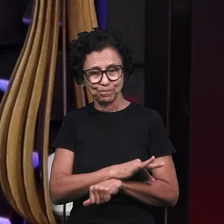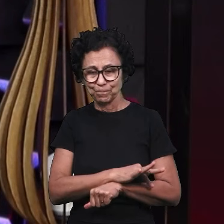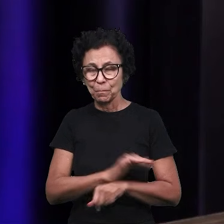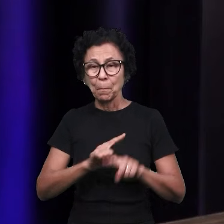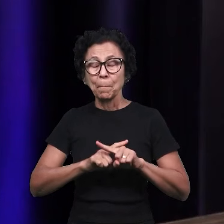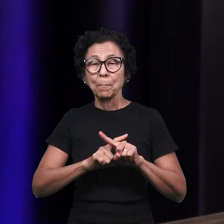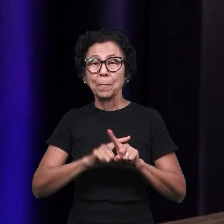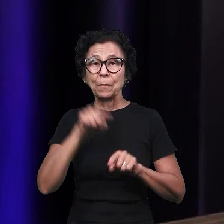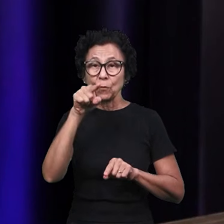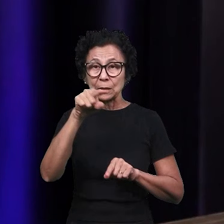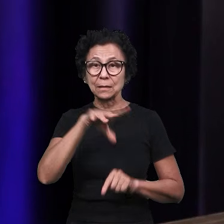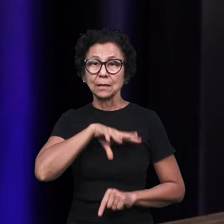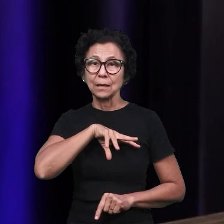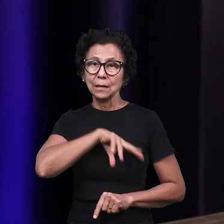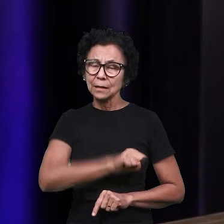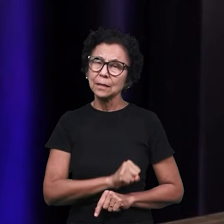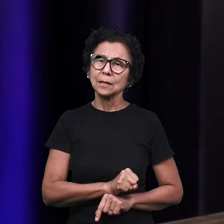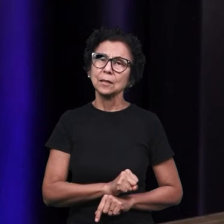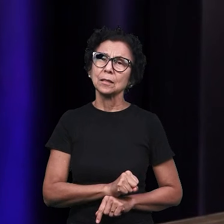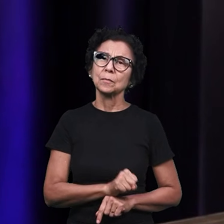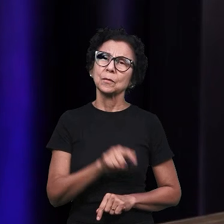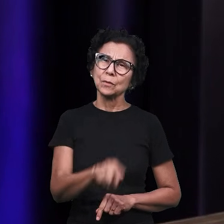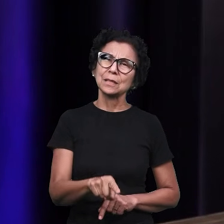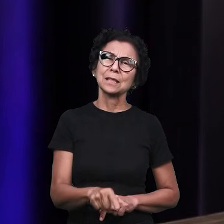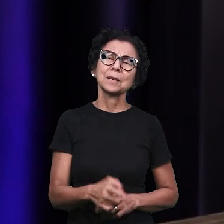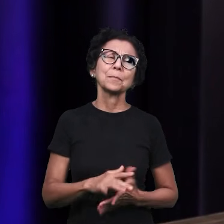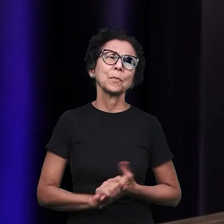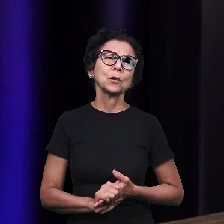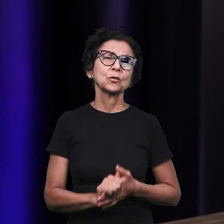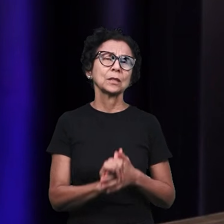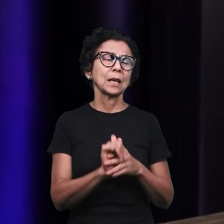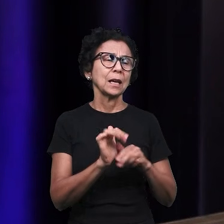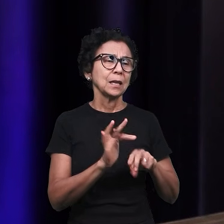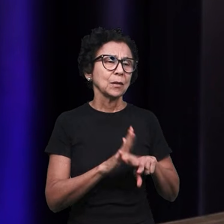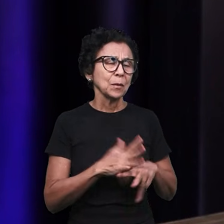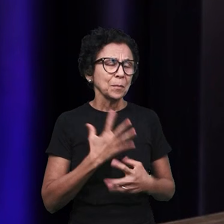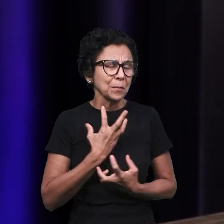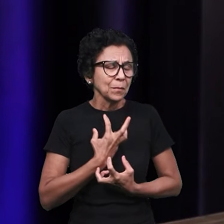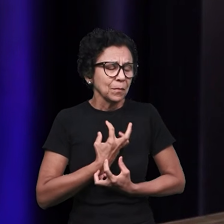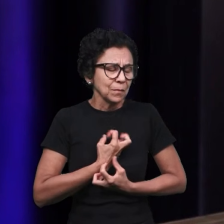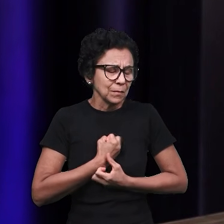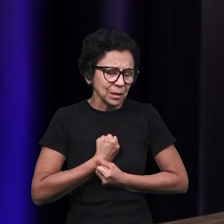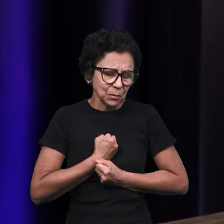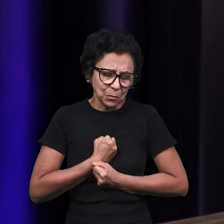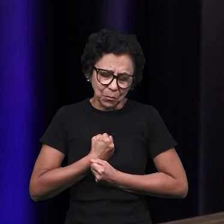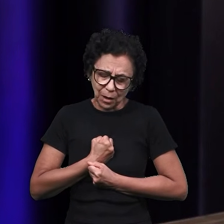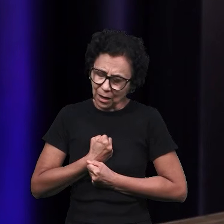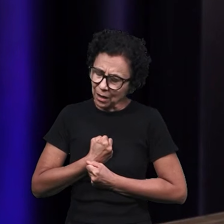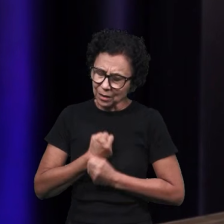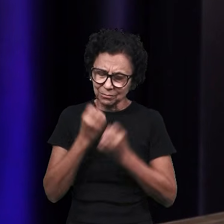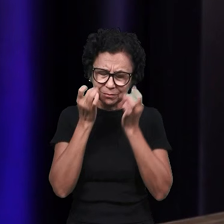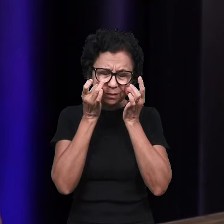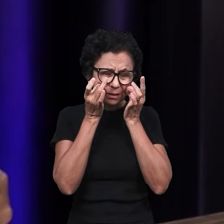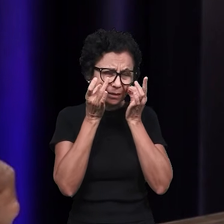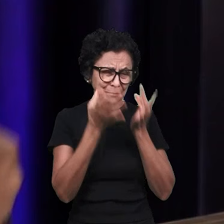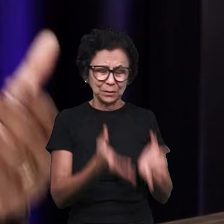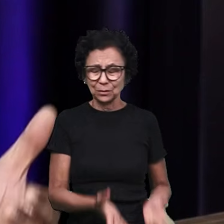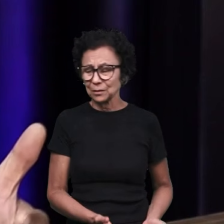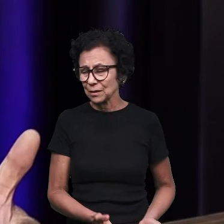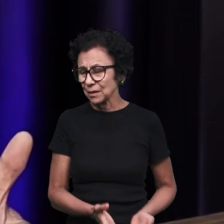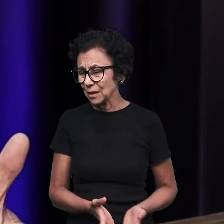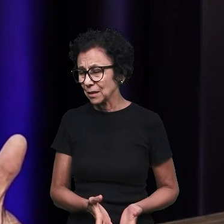pecado, mas ele ama o pecador. O homem pode estar ferido, doente, magoado,